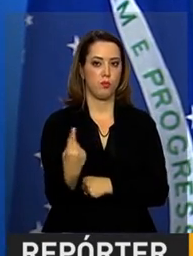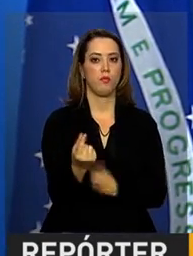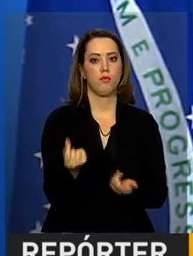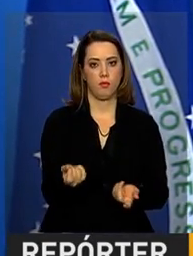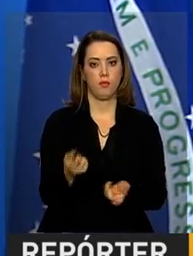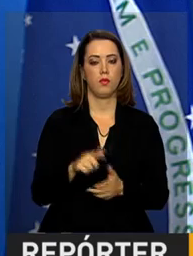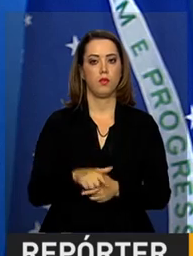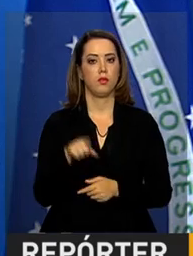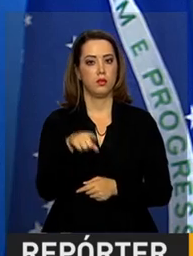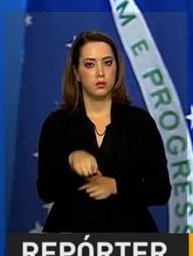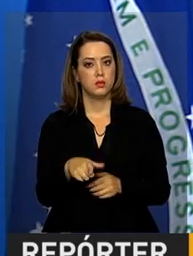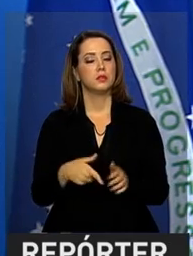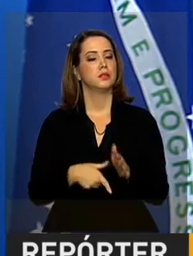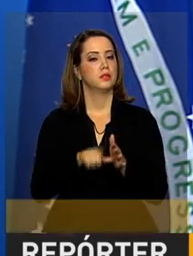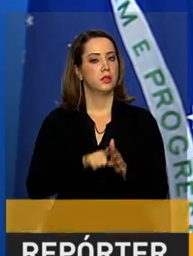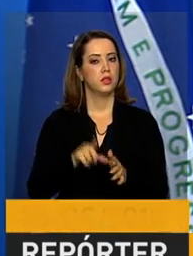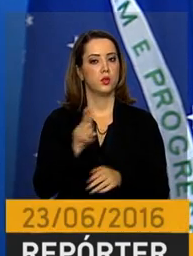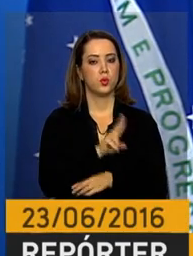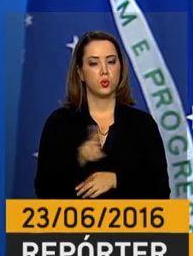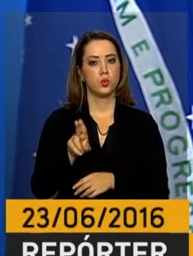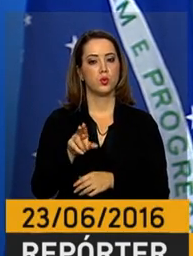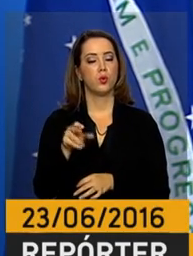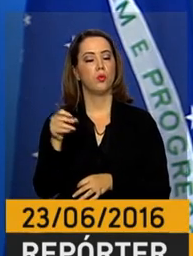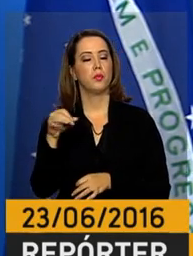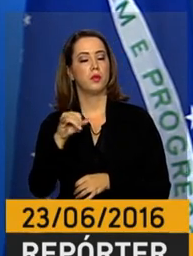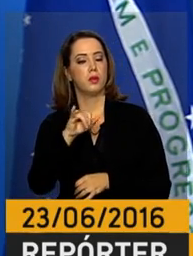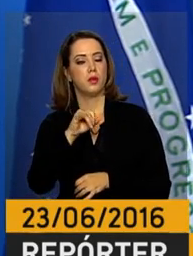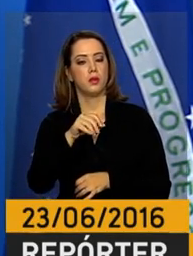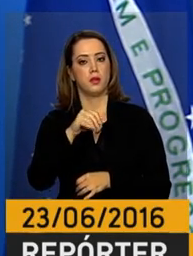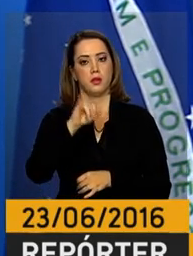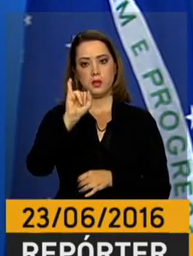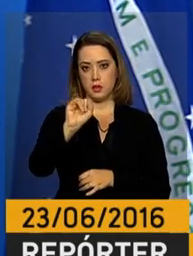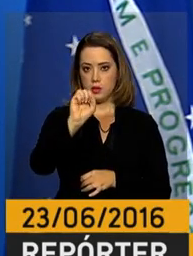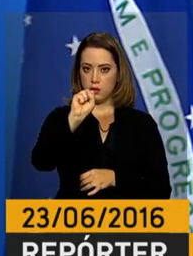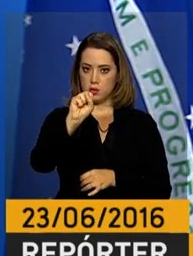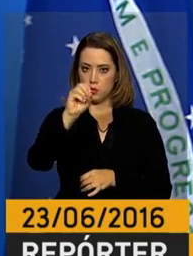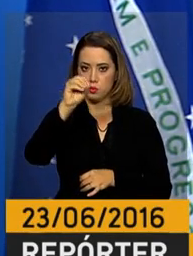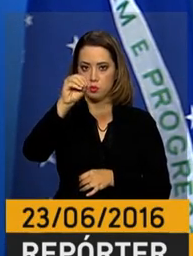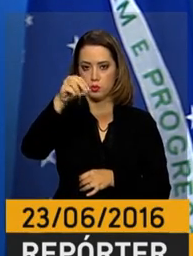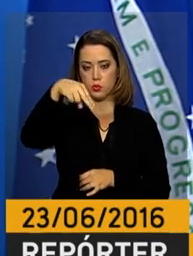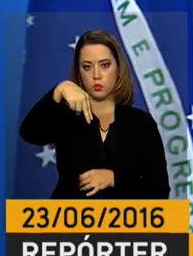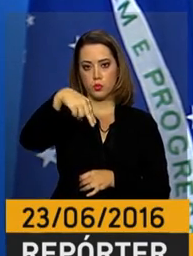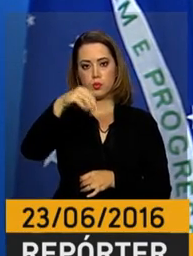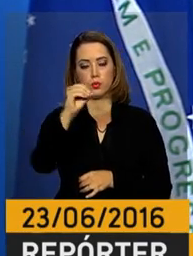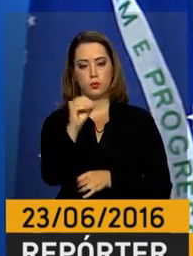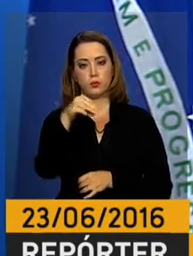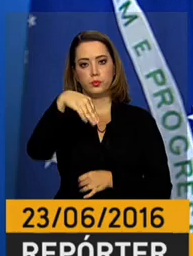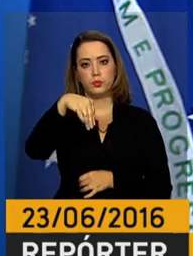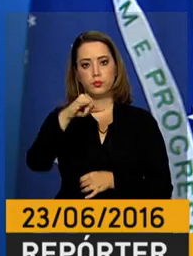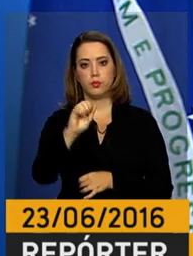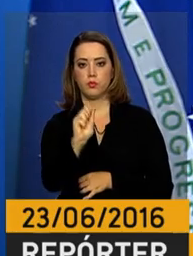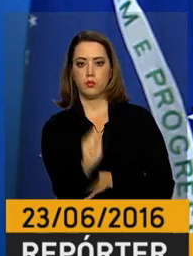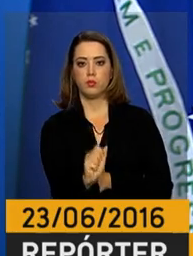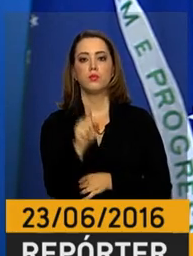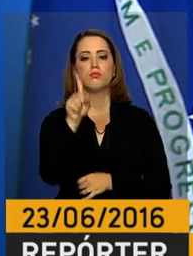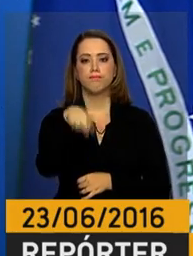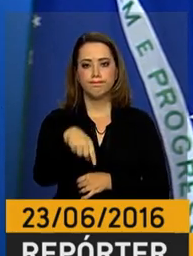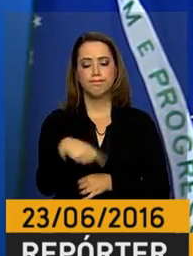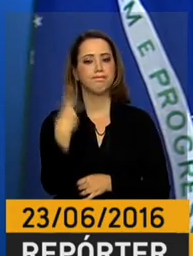imposto pelo princípio da isonomia inerente e inafastável aos atos de natureza